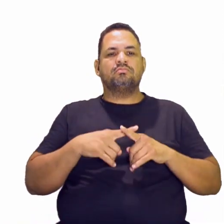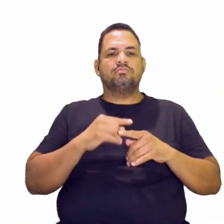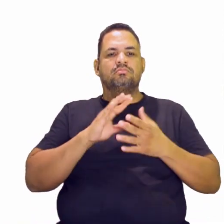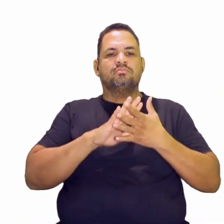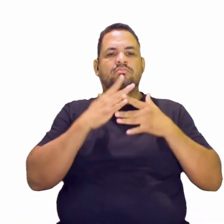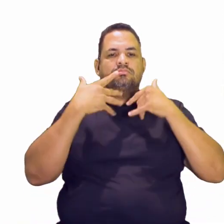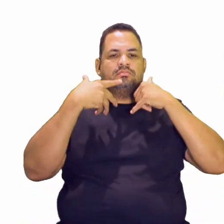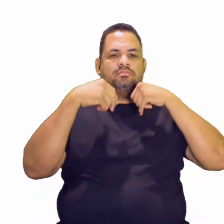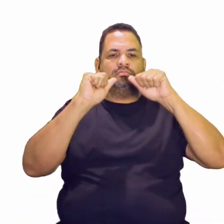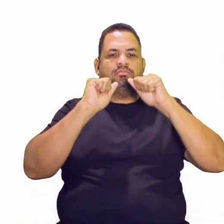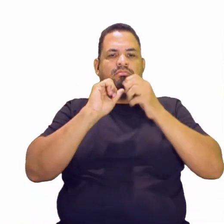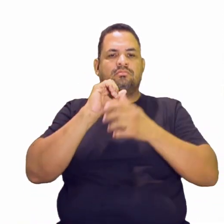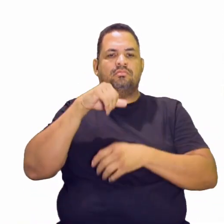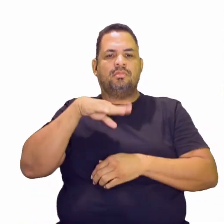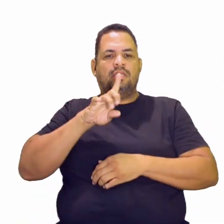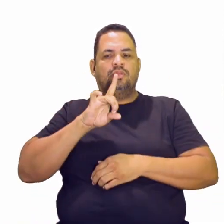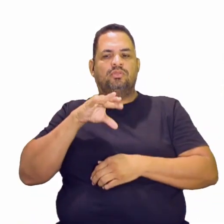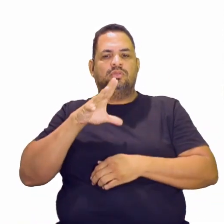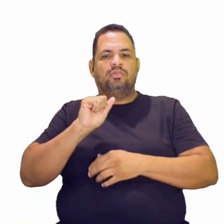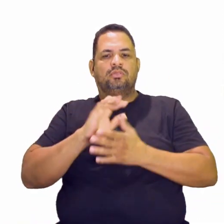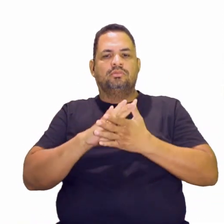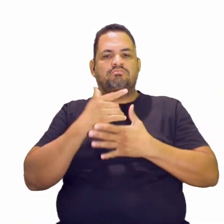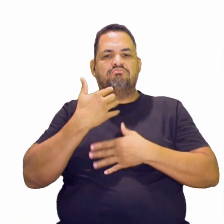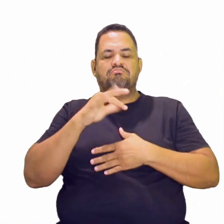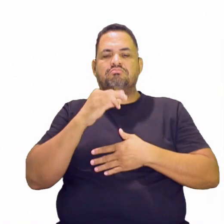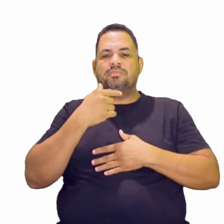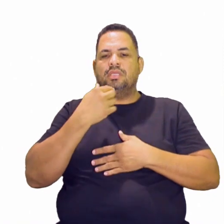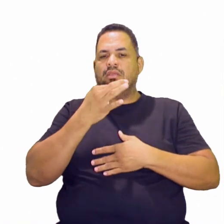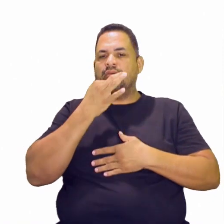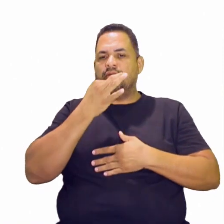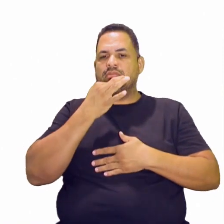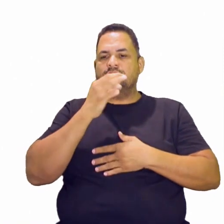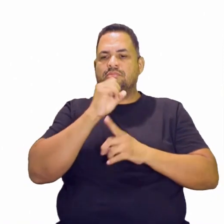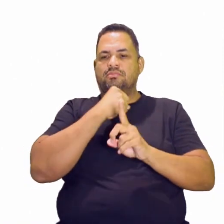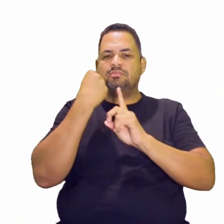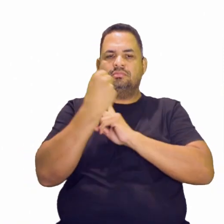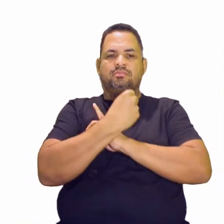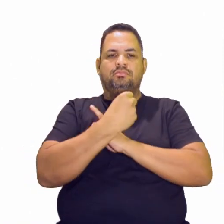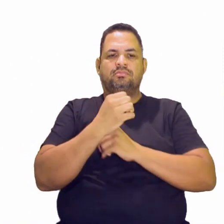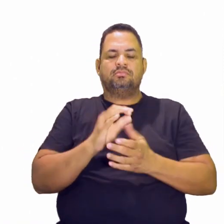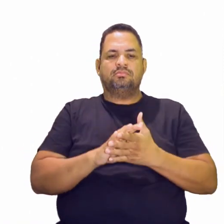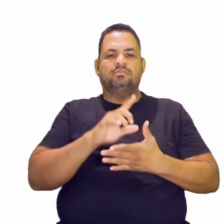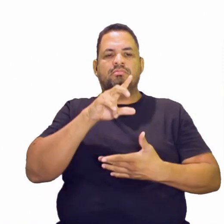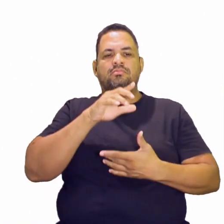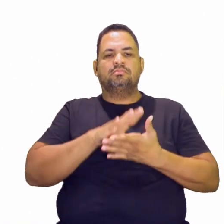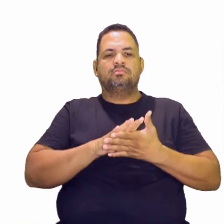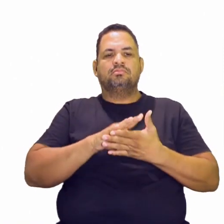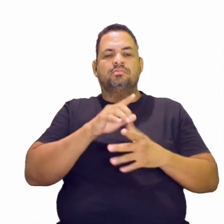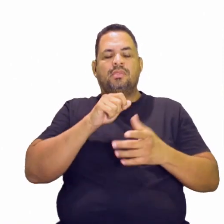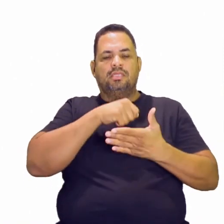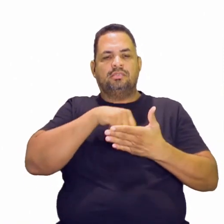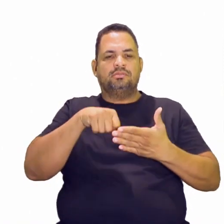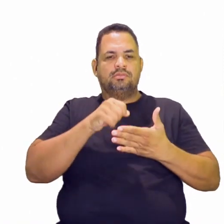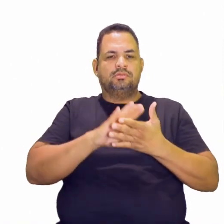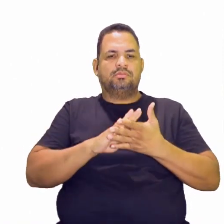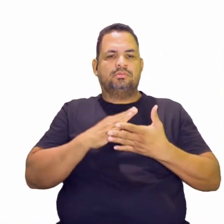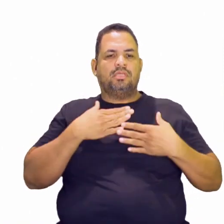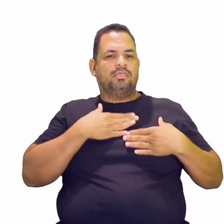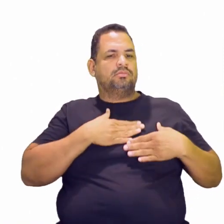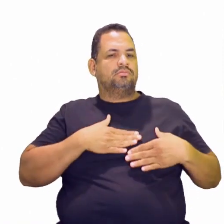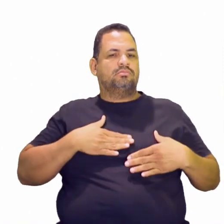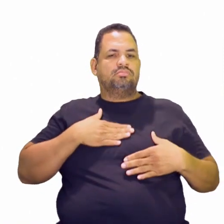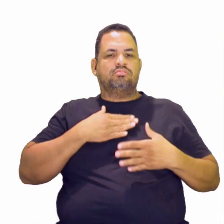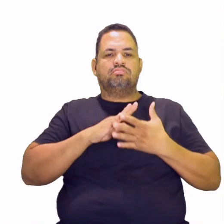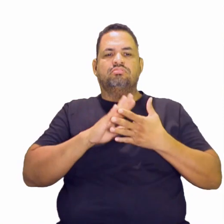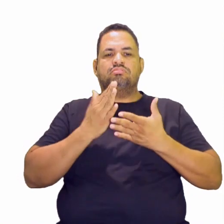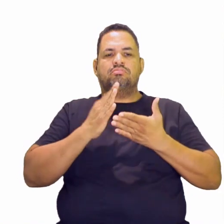linguagem é melodiosa e sem crítica social, a letra é suave e melodiosa, a letra é